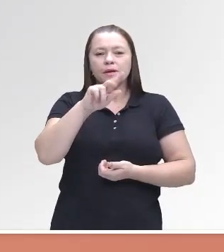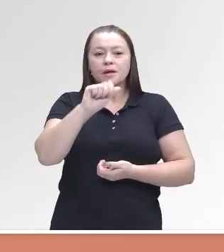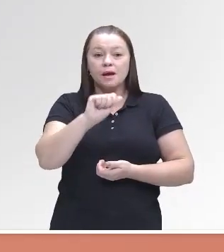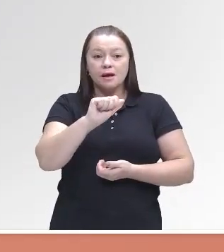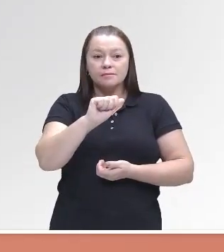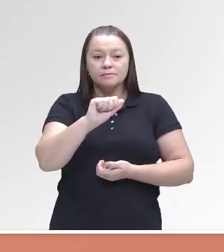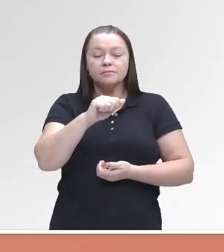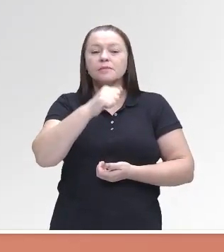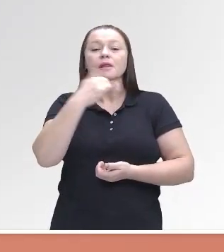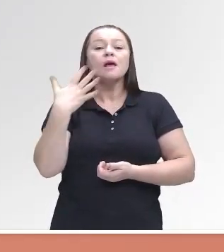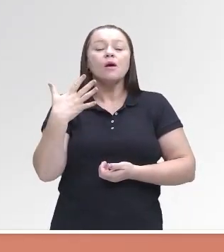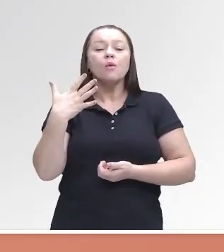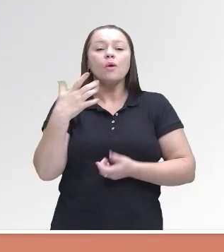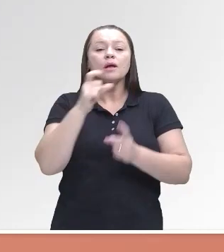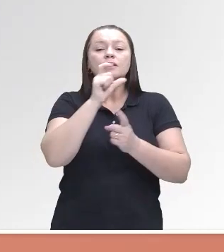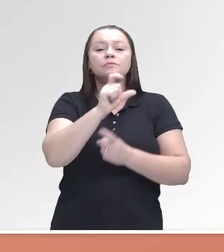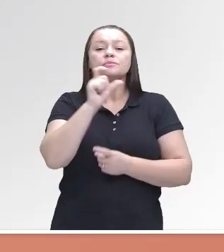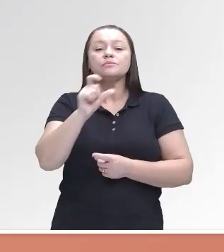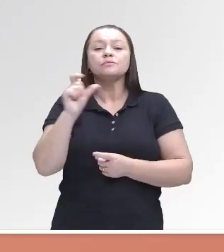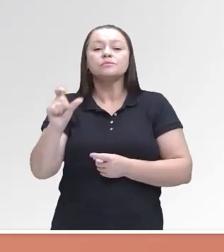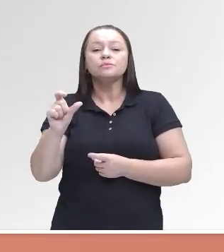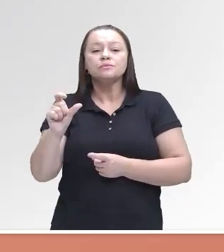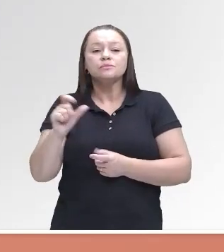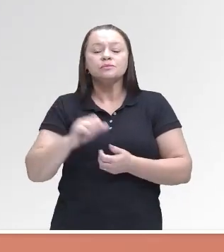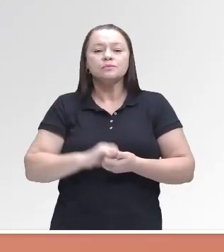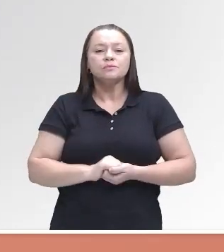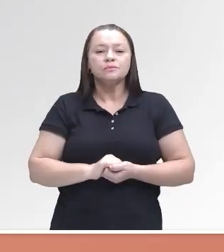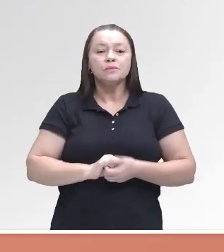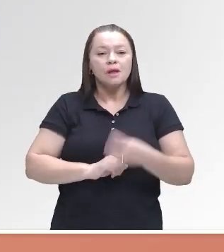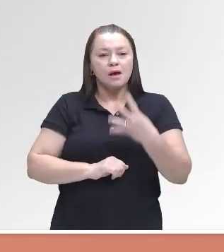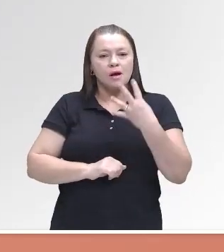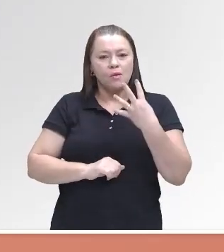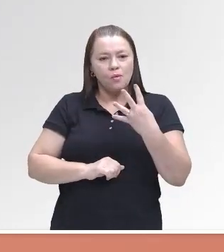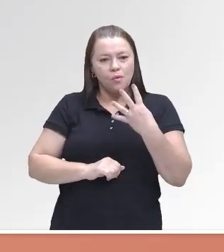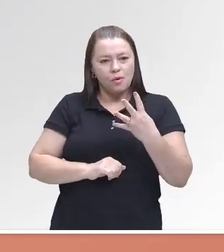Curupira. Quantas sílabas? 4.